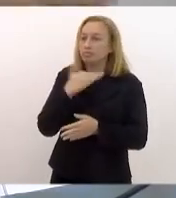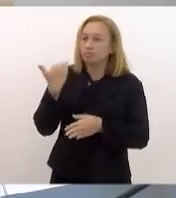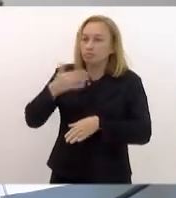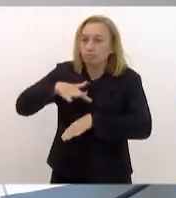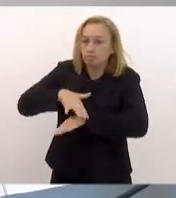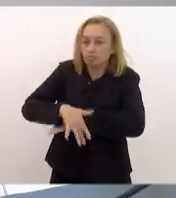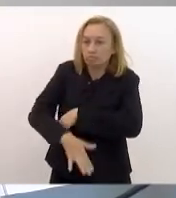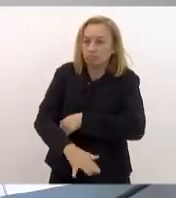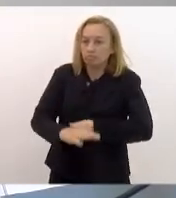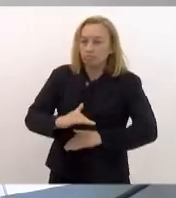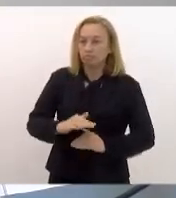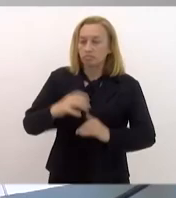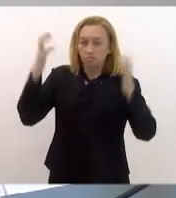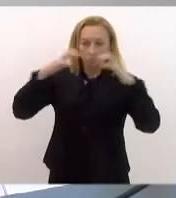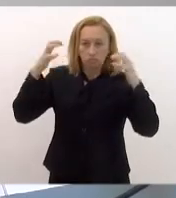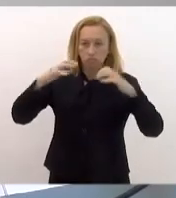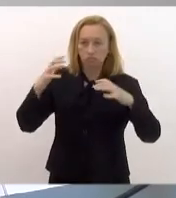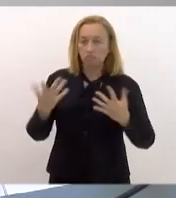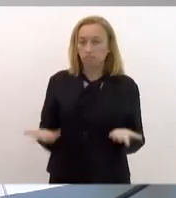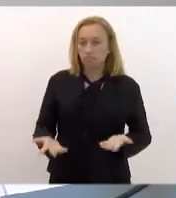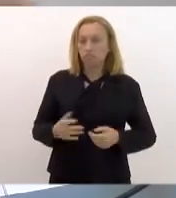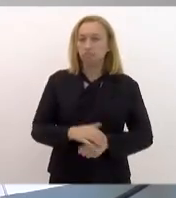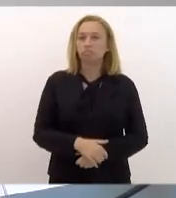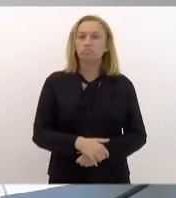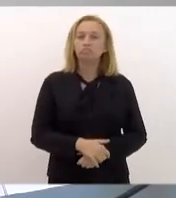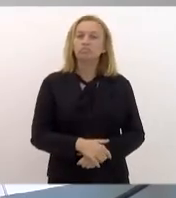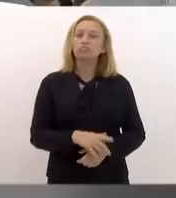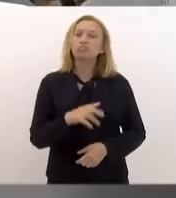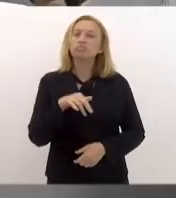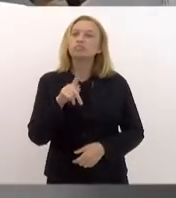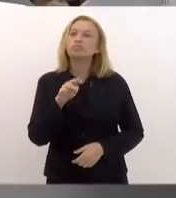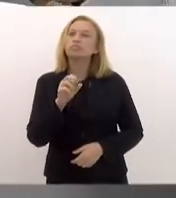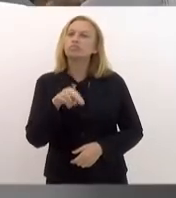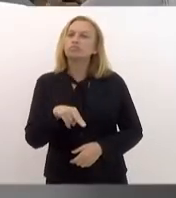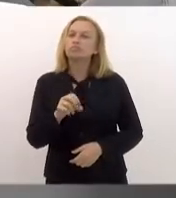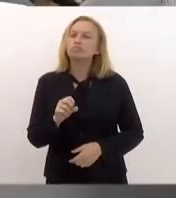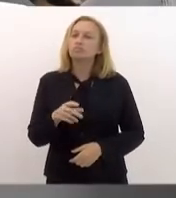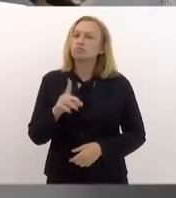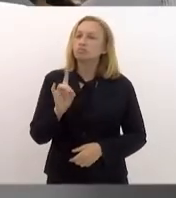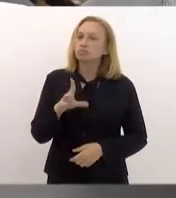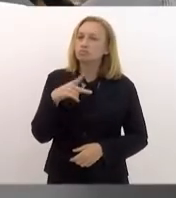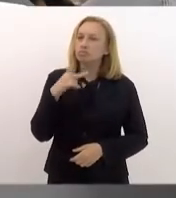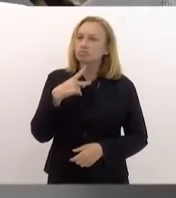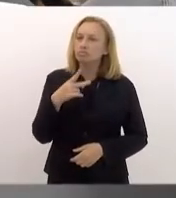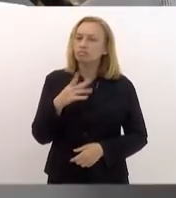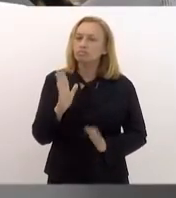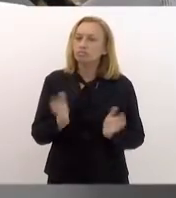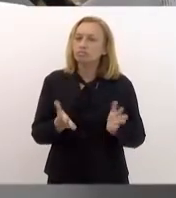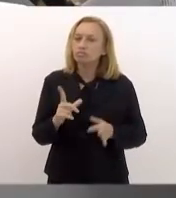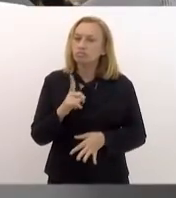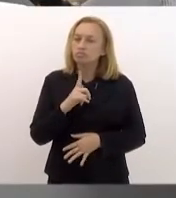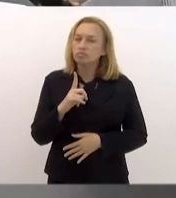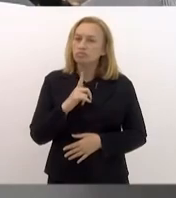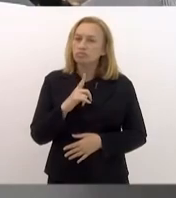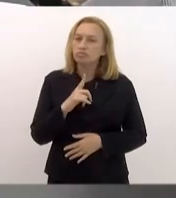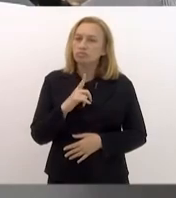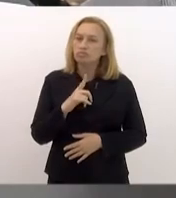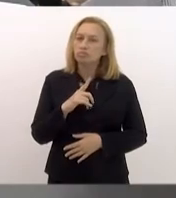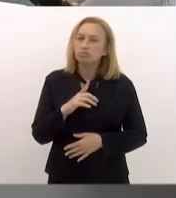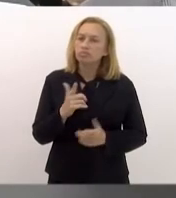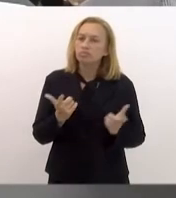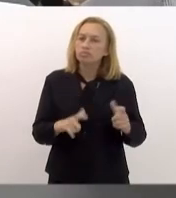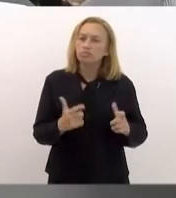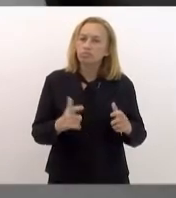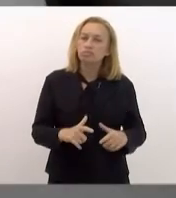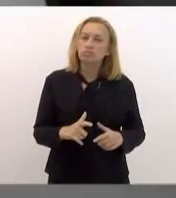inundação. Deputado. Kelson, deixa eu só fazer um complemento. Hoje a gente tem na região do 4º Distrito